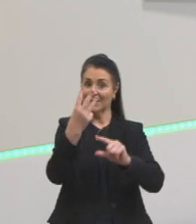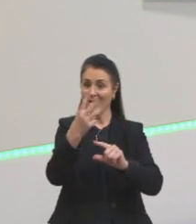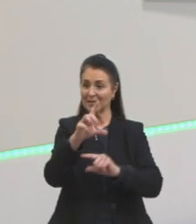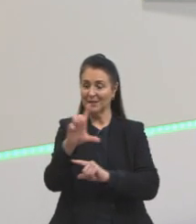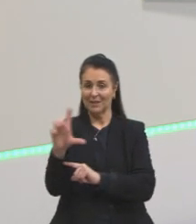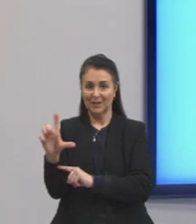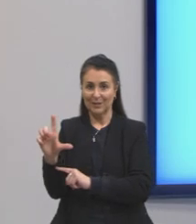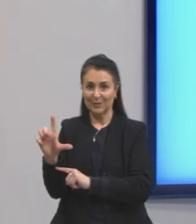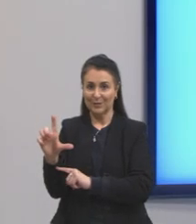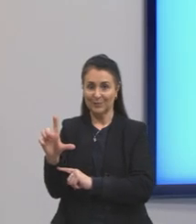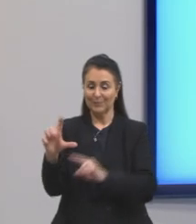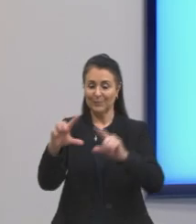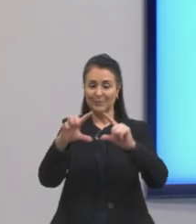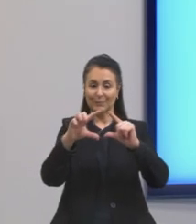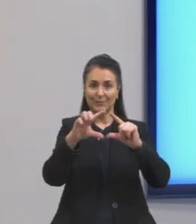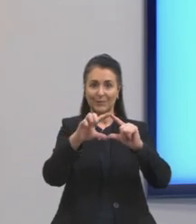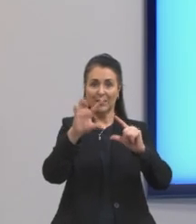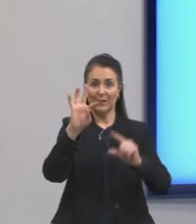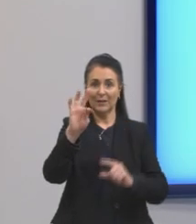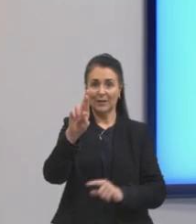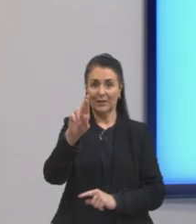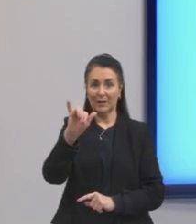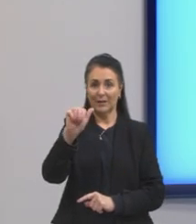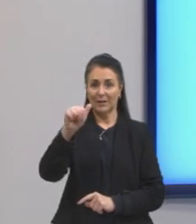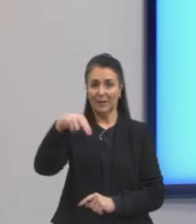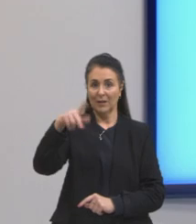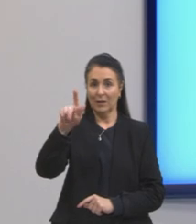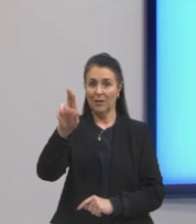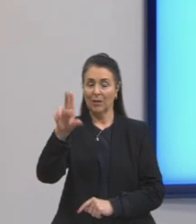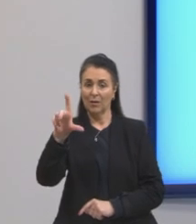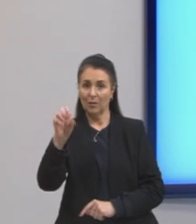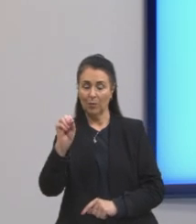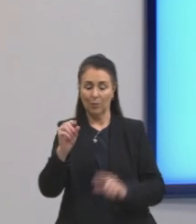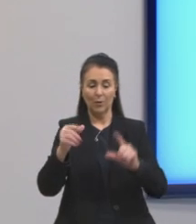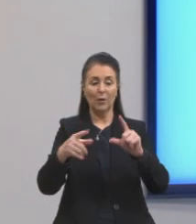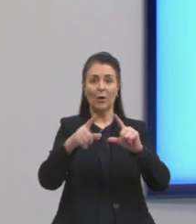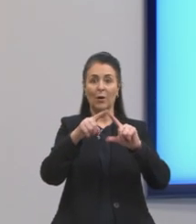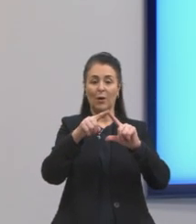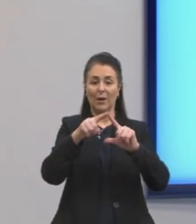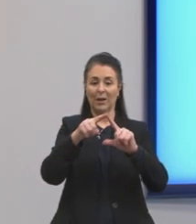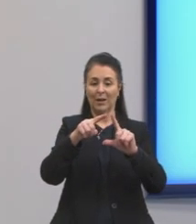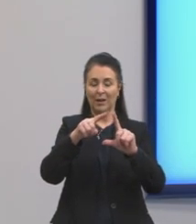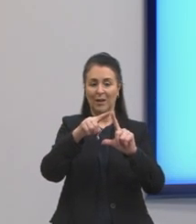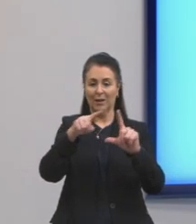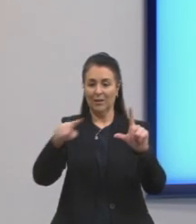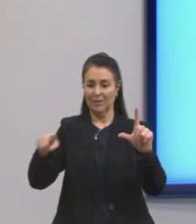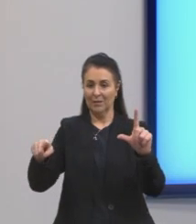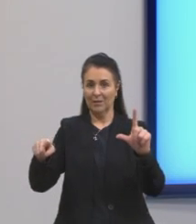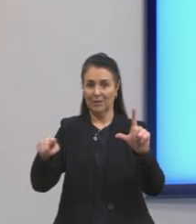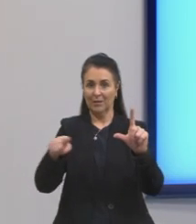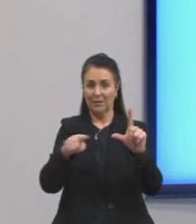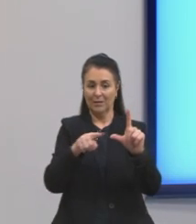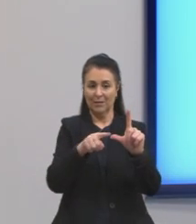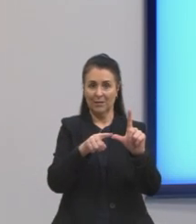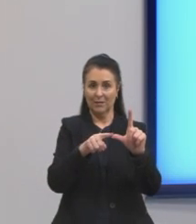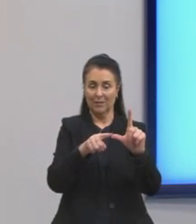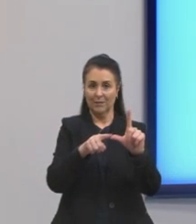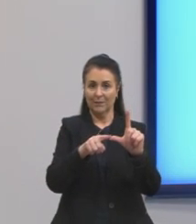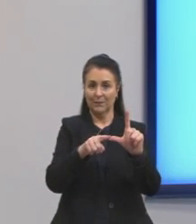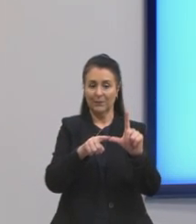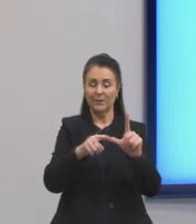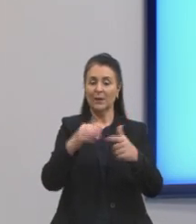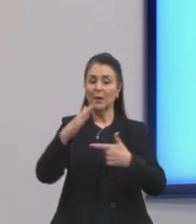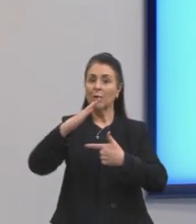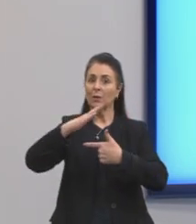neste caso aqui para este triângulo então é um triângulo retângulo Ok o quê que diz o